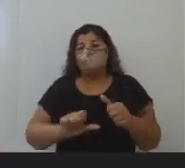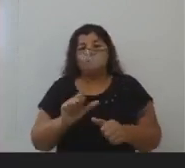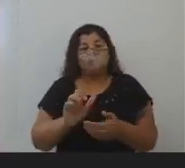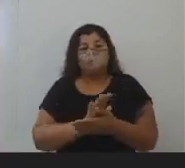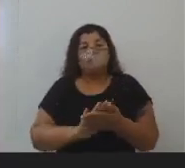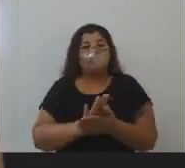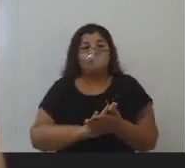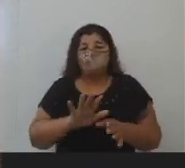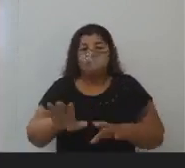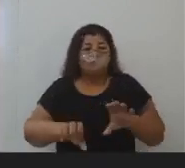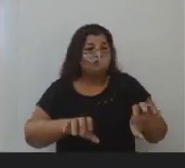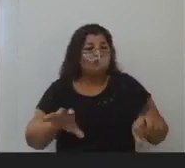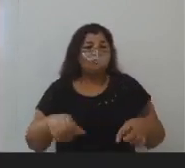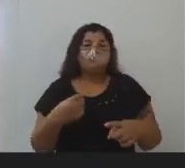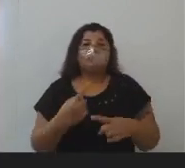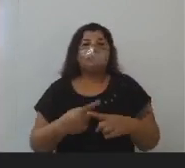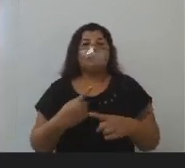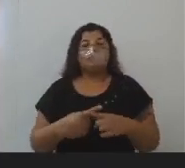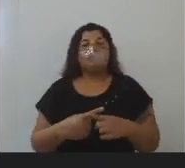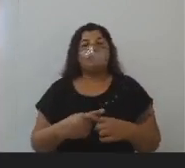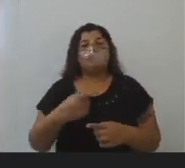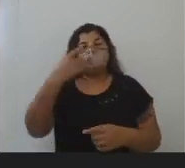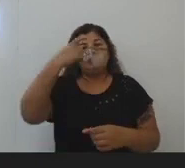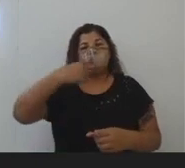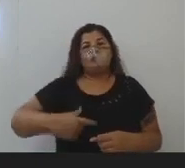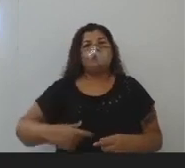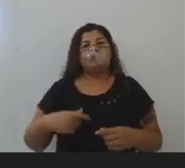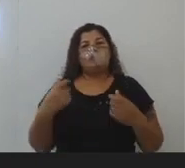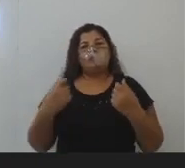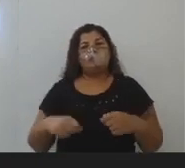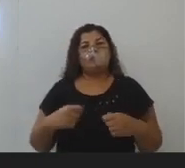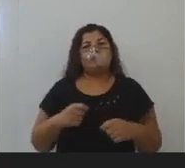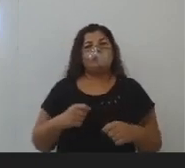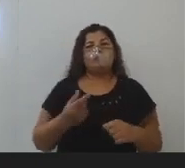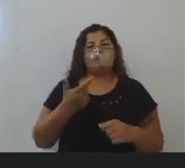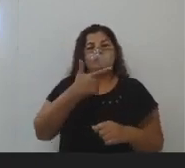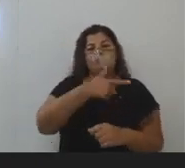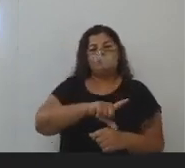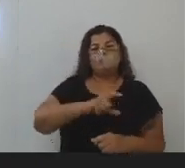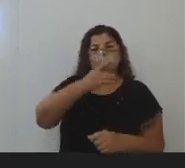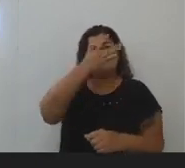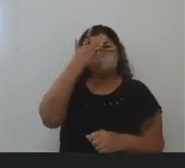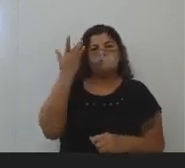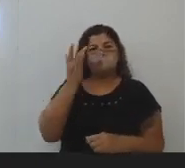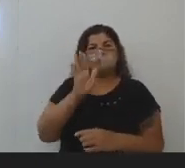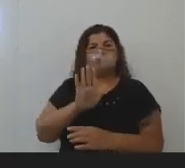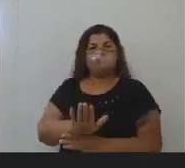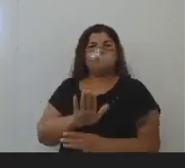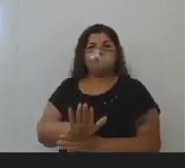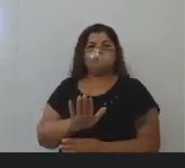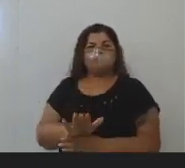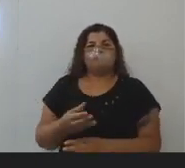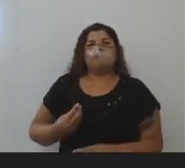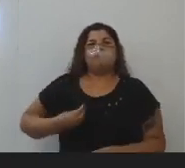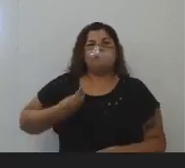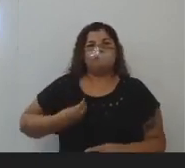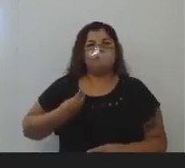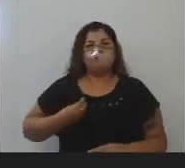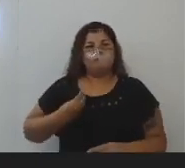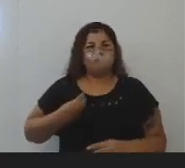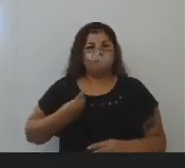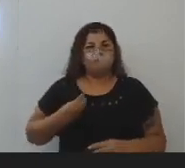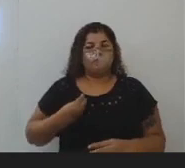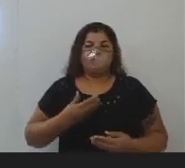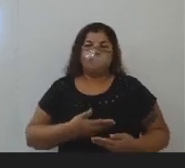posição. Porque o ser humano, ele precisa de outros seres humanos para que ele possa sobreviver.